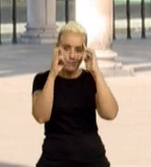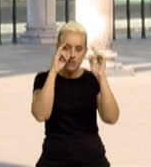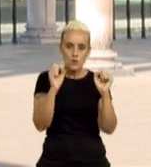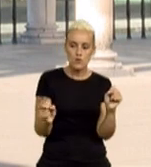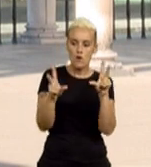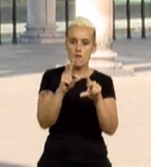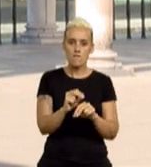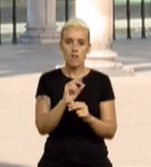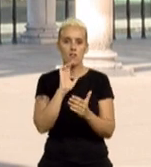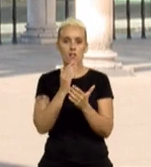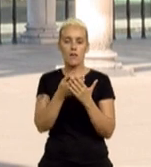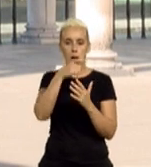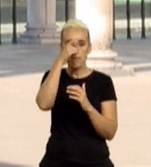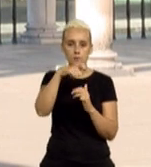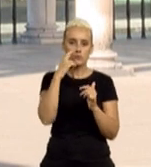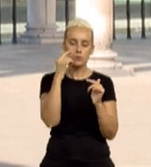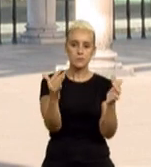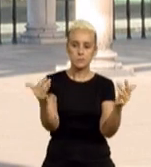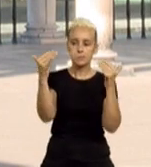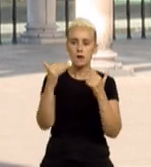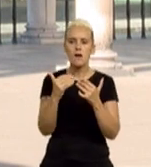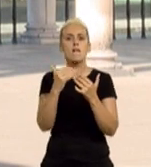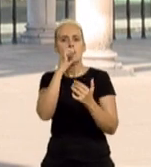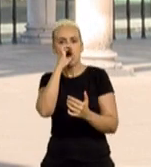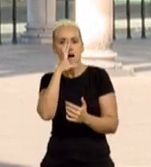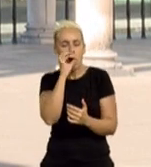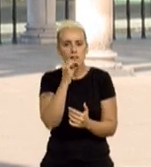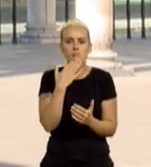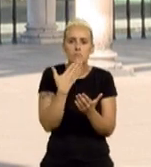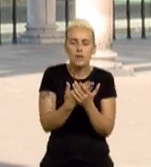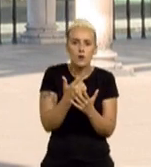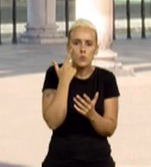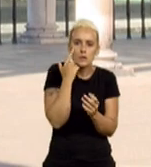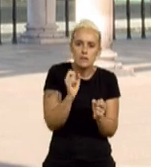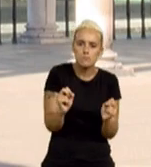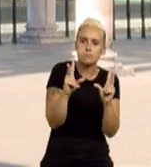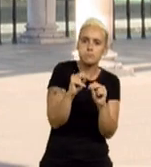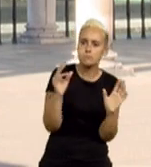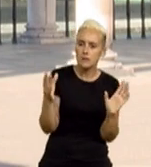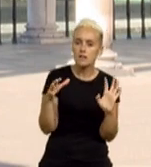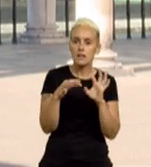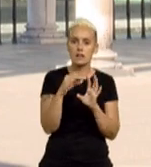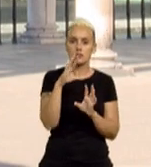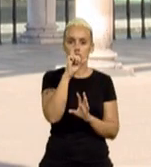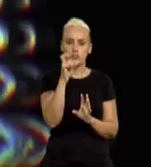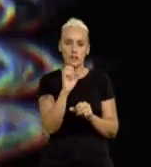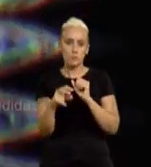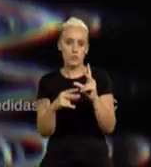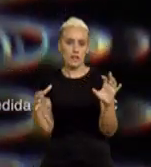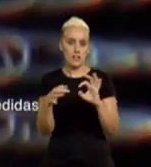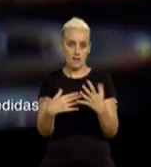que as pessoas tivessem, de facto, com o público potencial, tivesse contacto com aquilo que é feito no jazz nos dias de